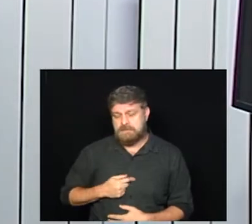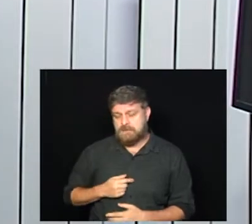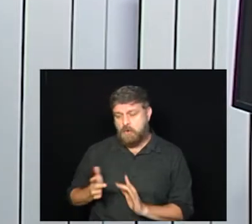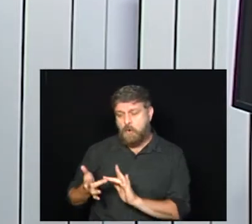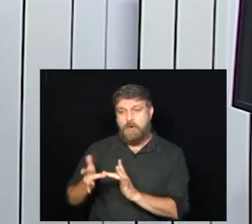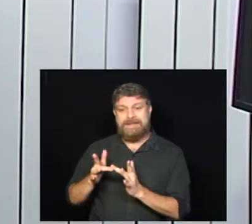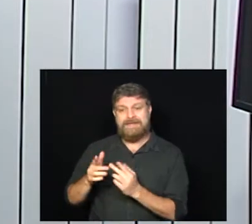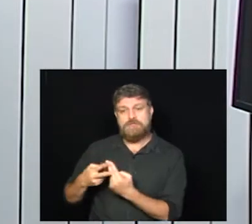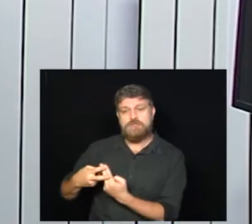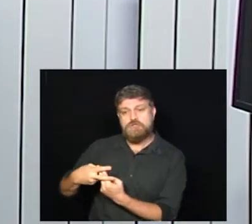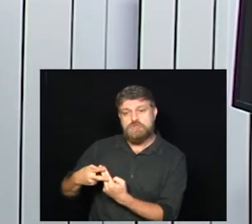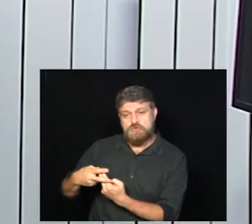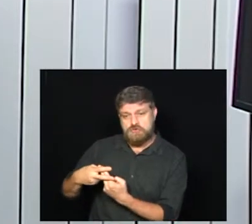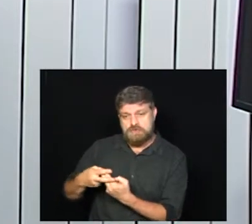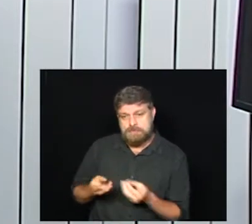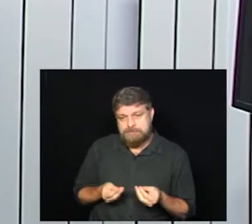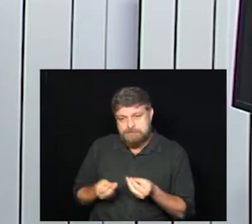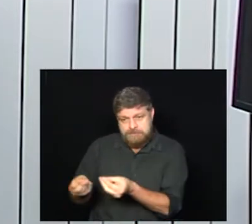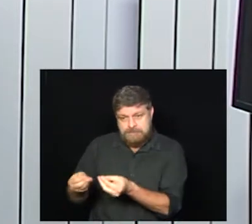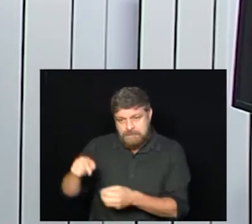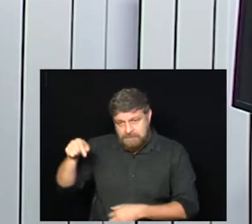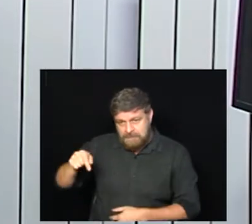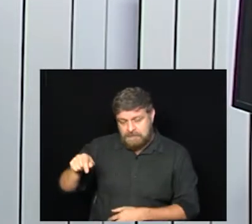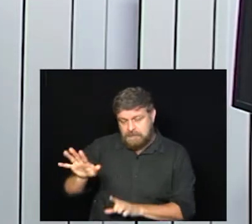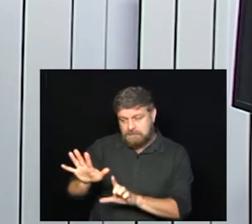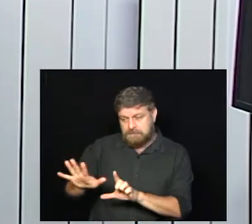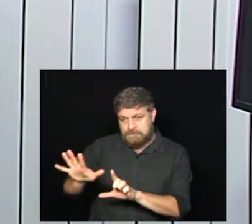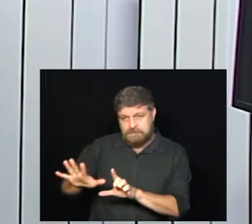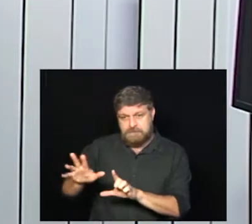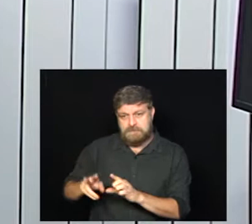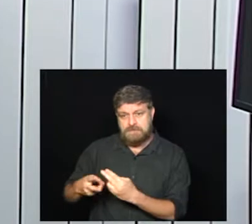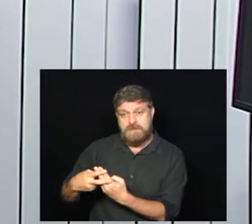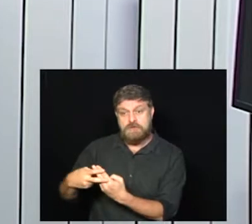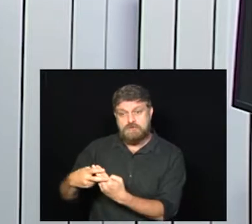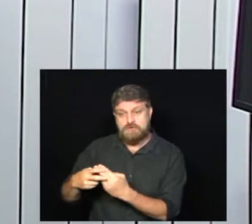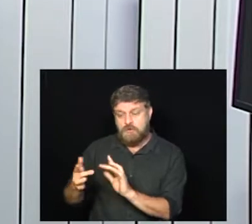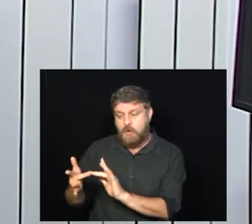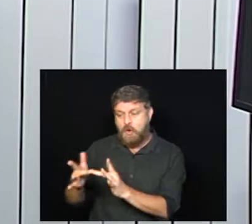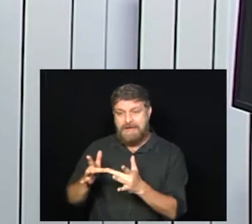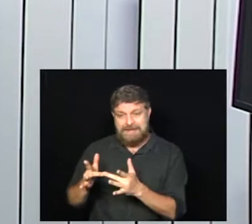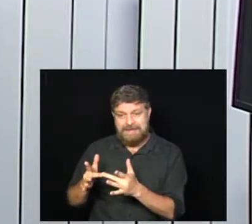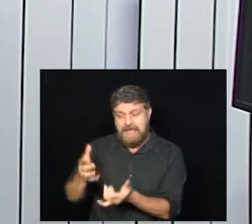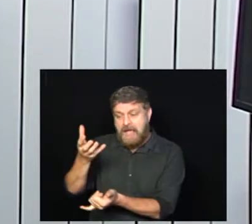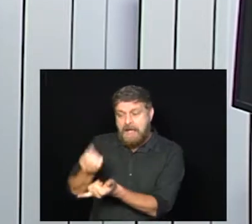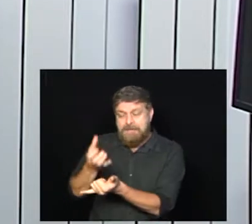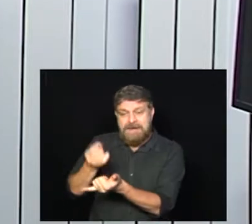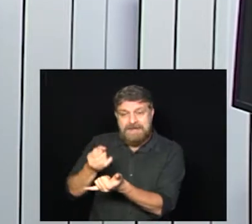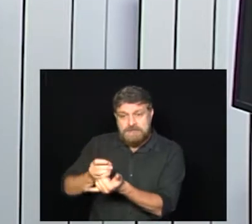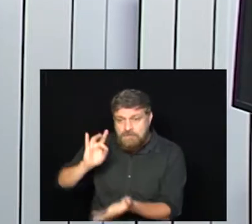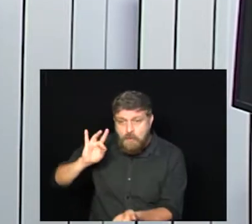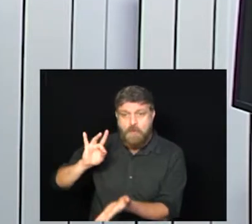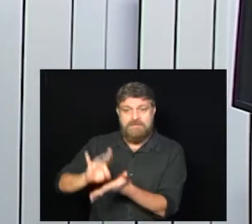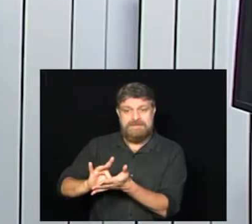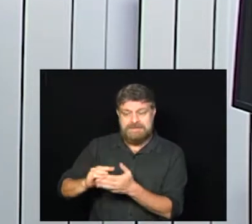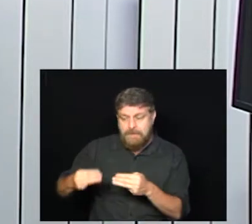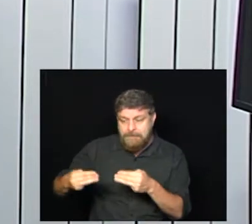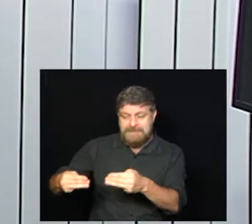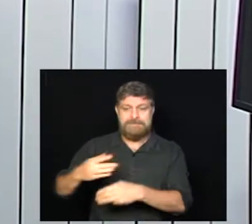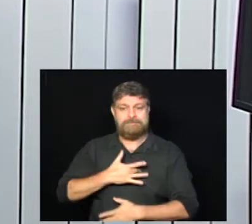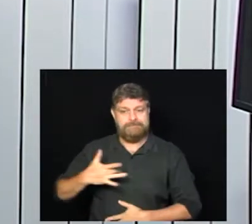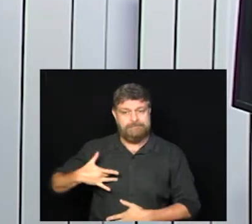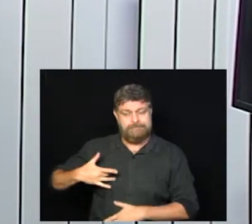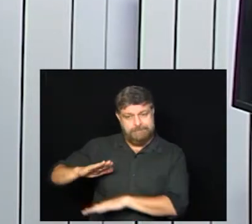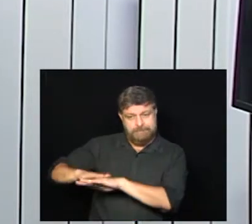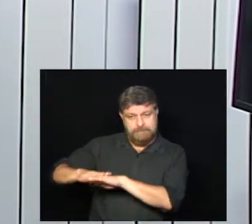SUS. Lembrando que o Conect SUS Cidadão é o aplicativo oficial do Ministério da Saúde, onde